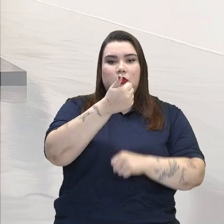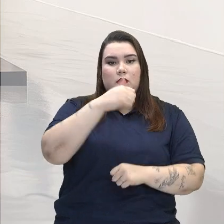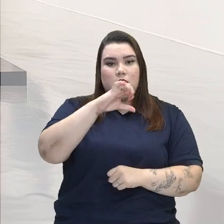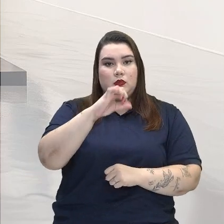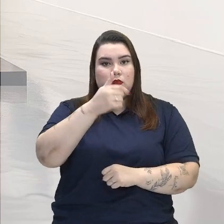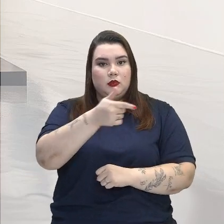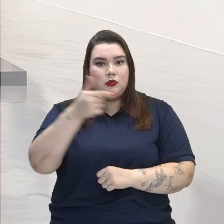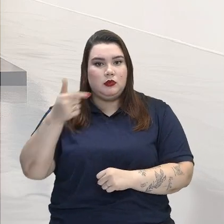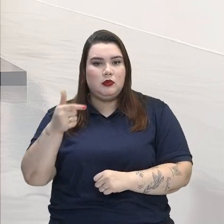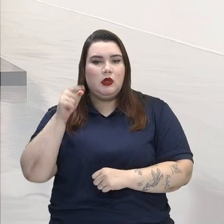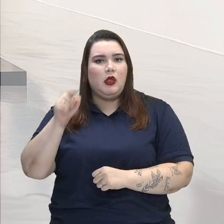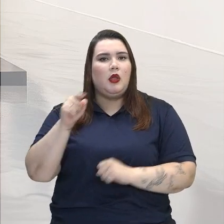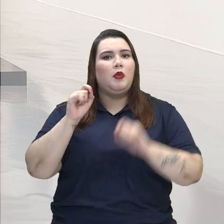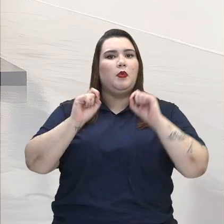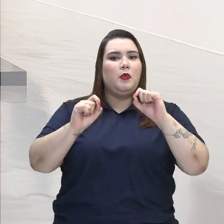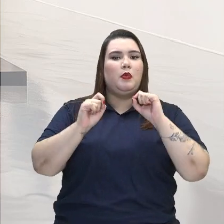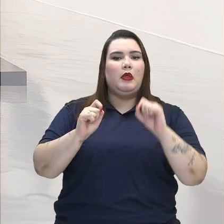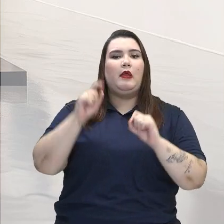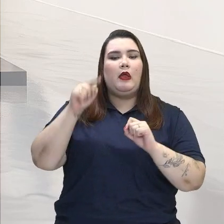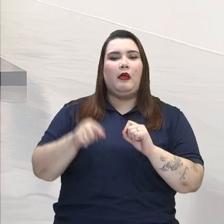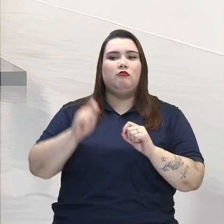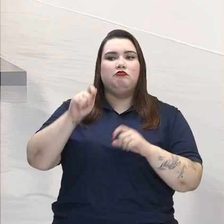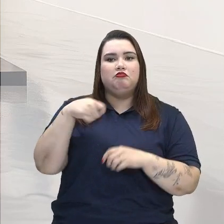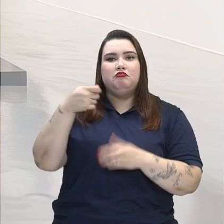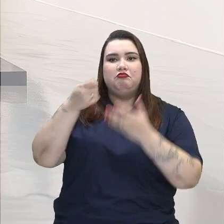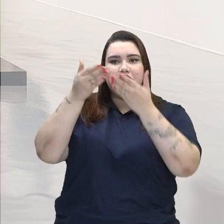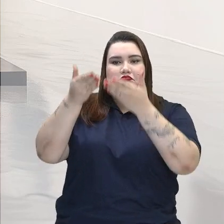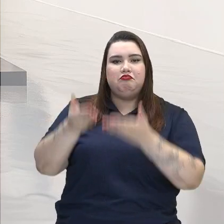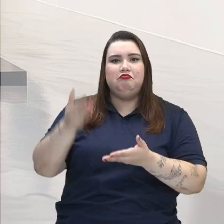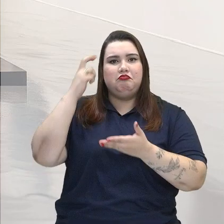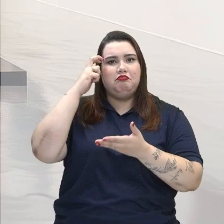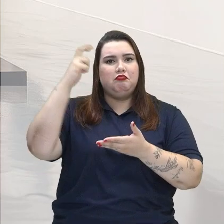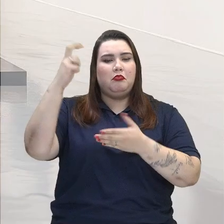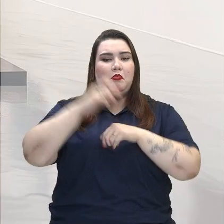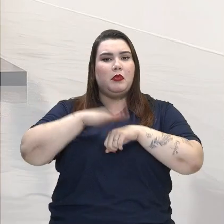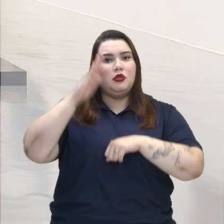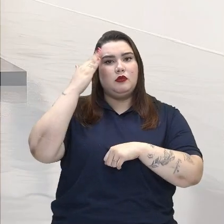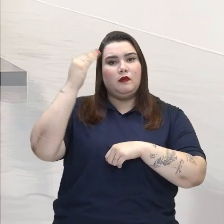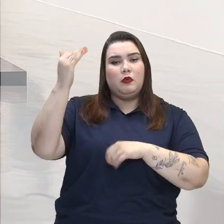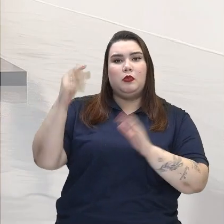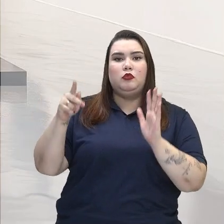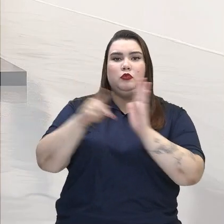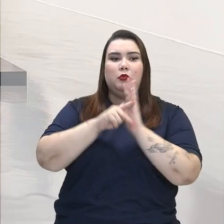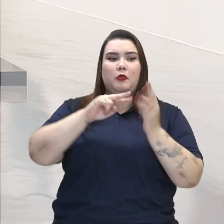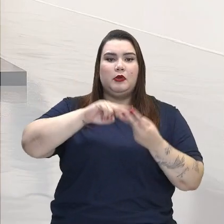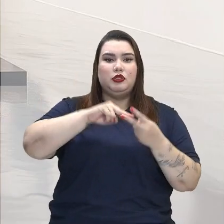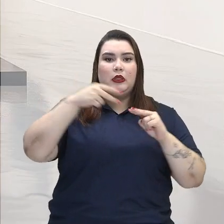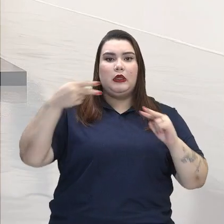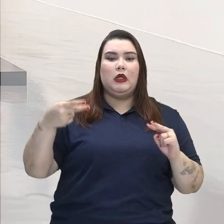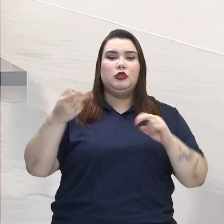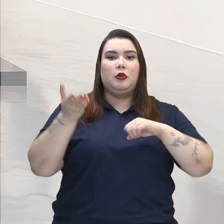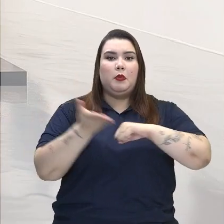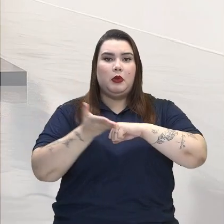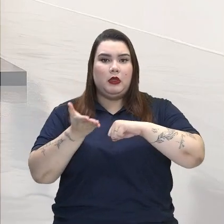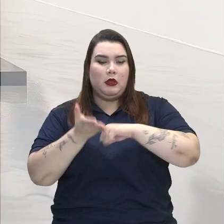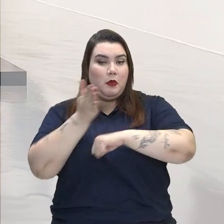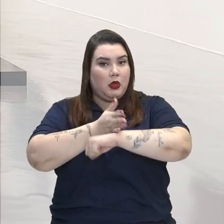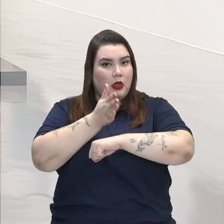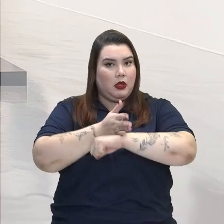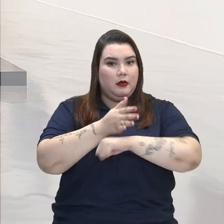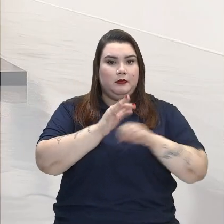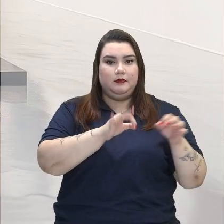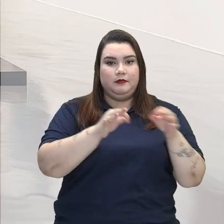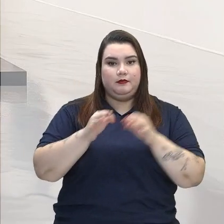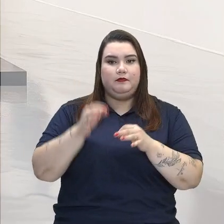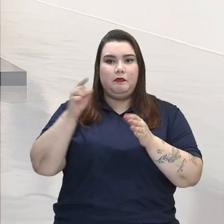lembrado como o pai da genética moderna. Suas descobertas pioneiras, ou seja, que foi o primeiro a